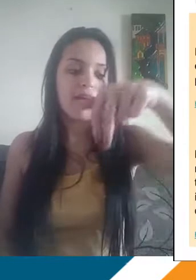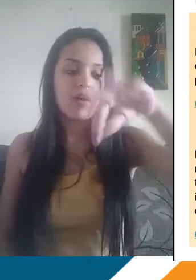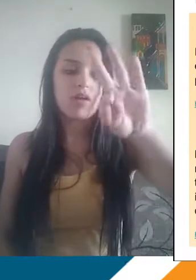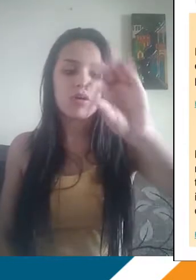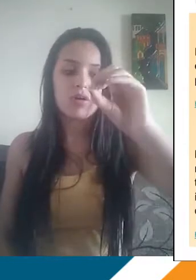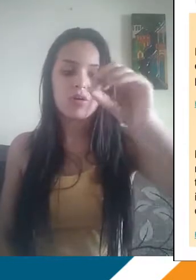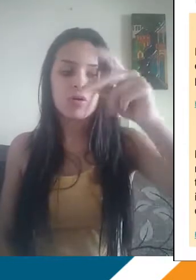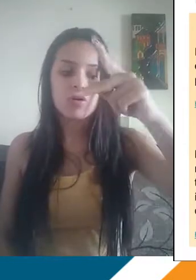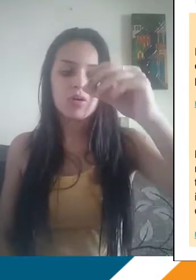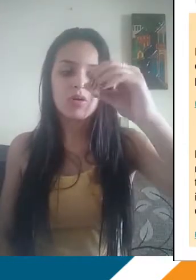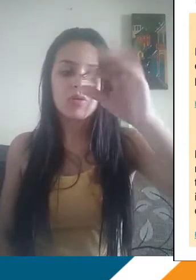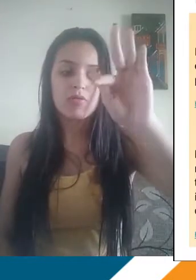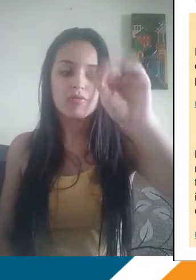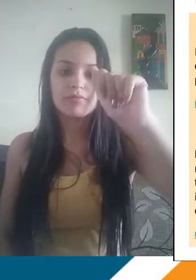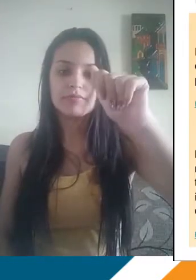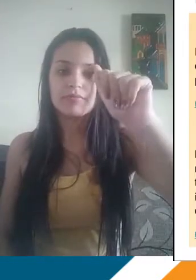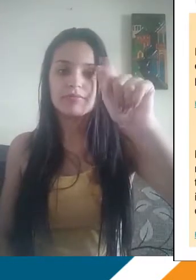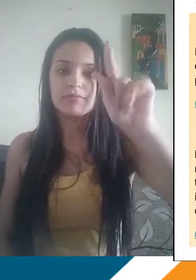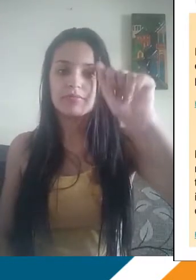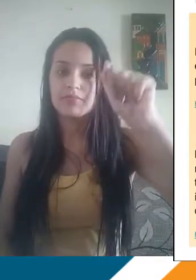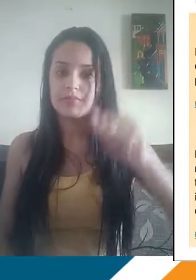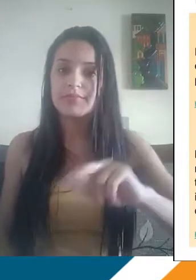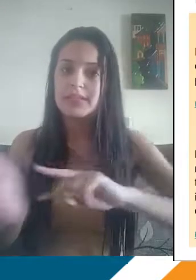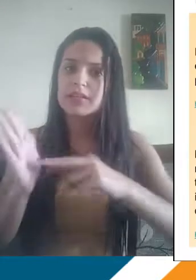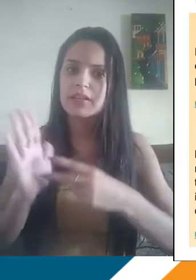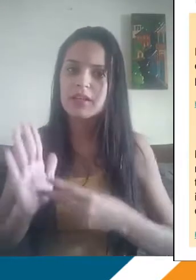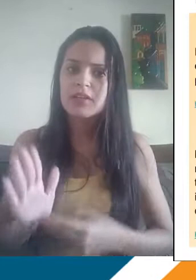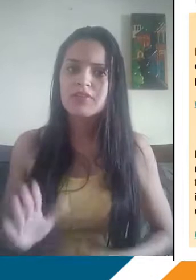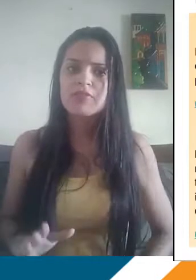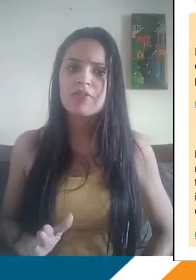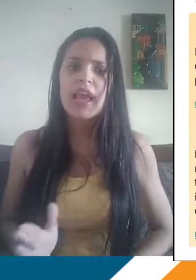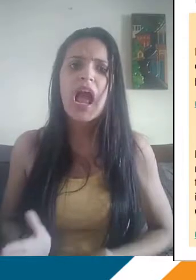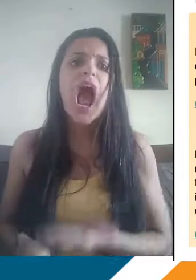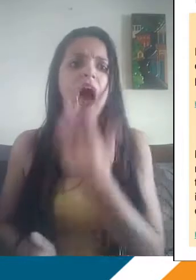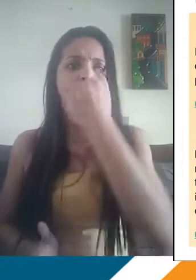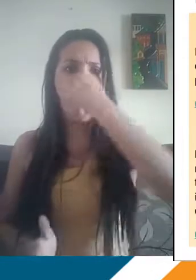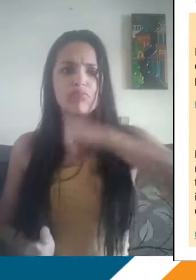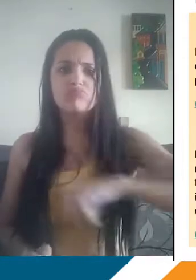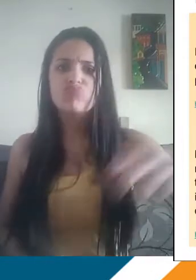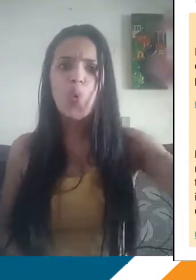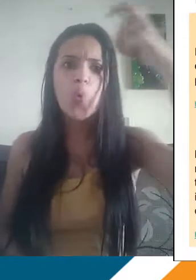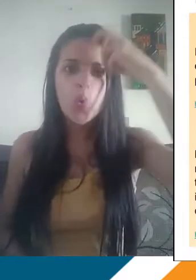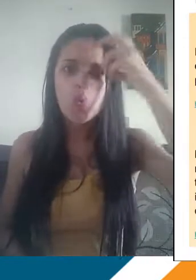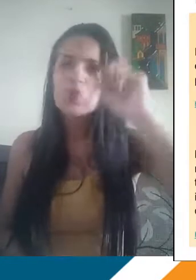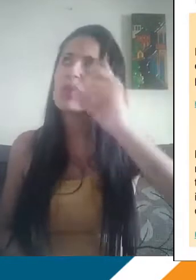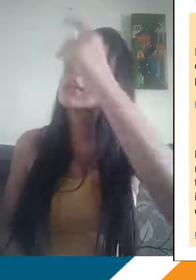devoração simbólica das culturas estrangeiras para torná-las algo